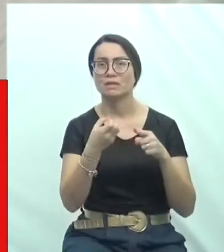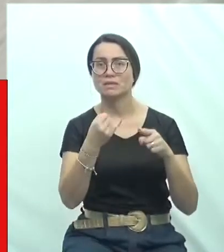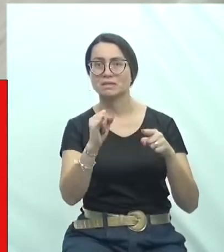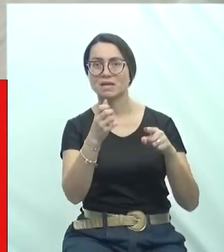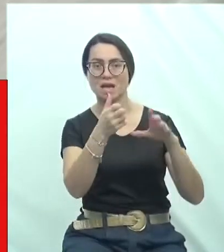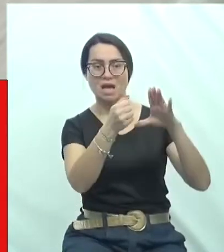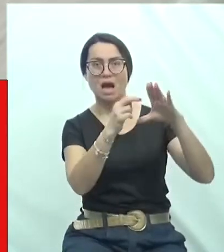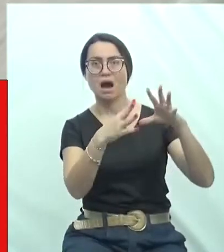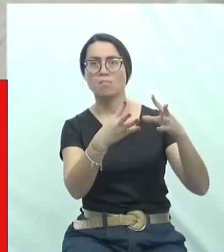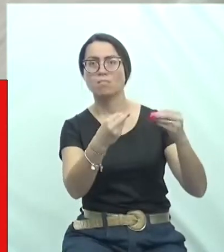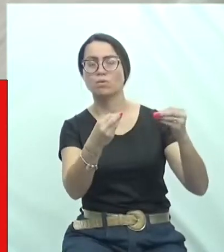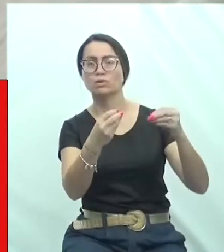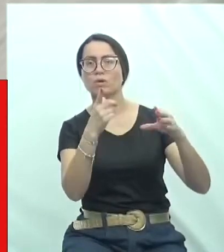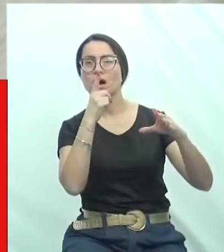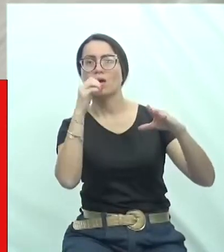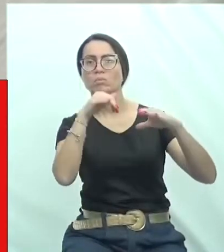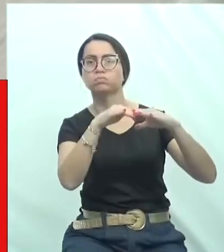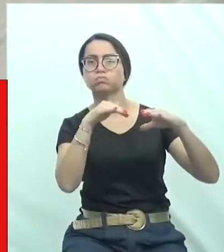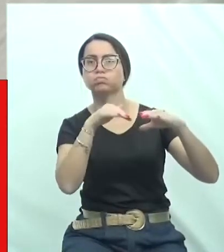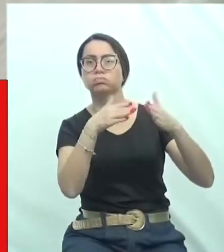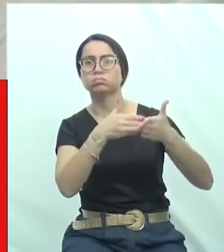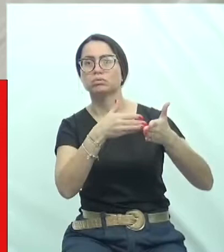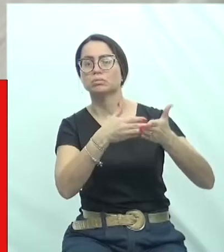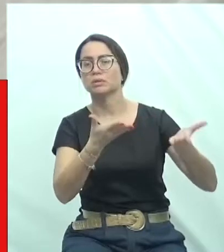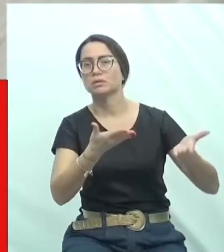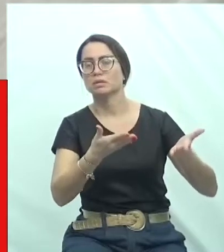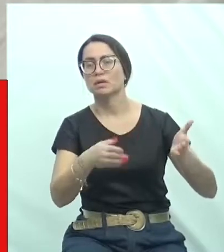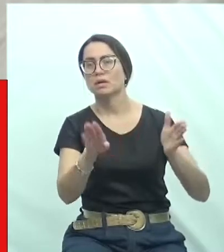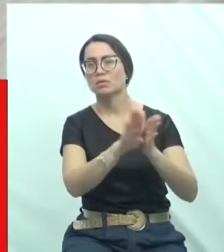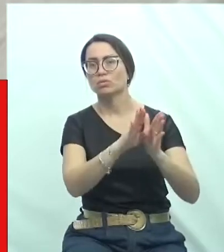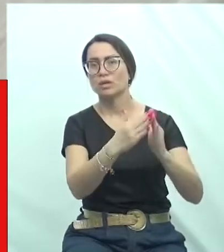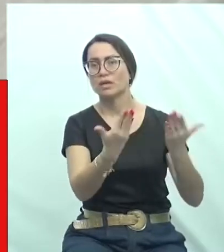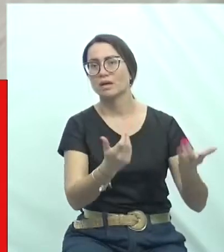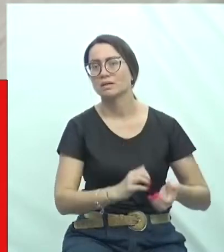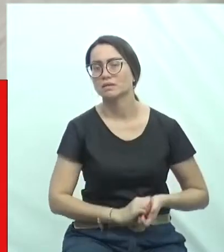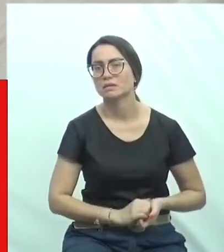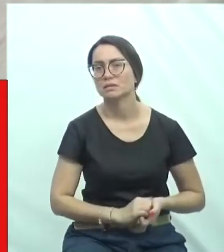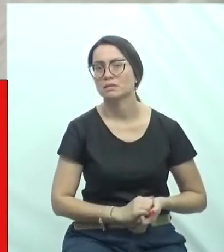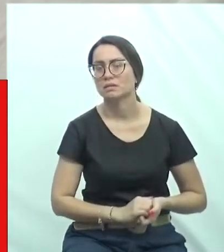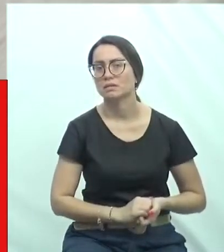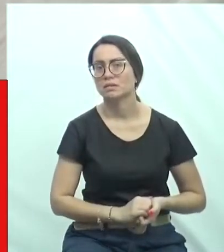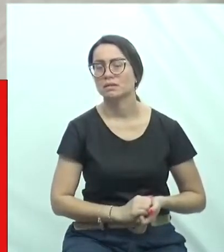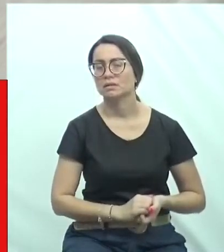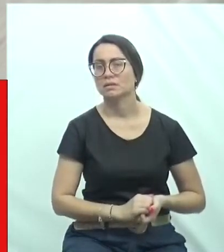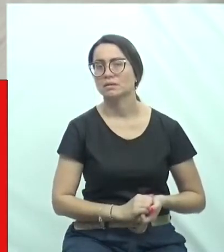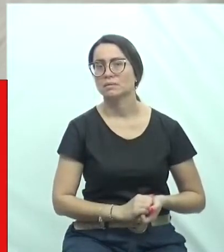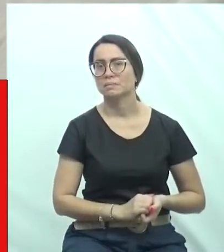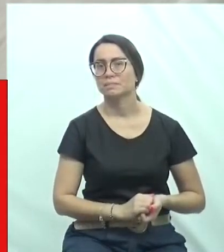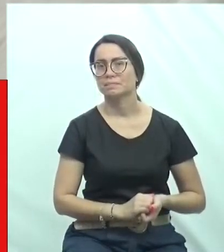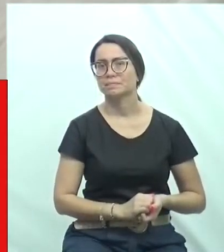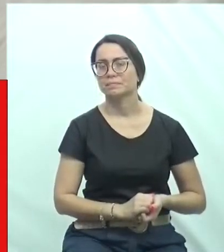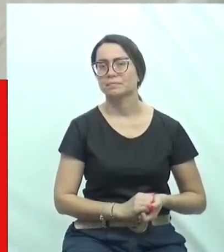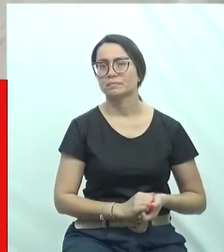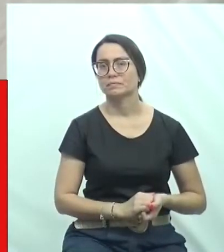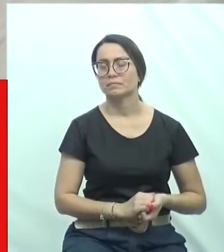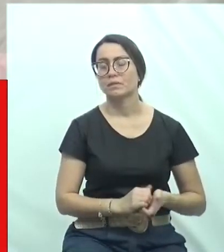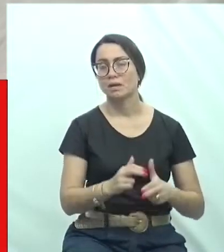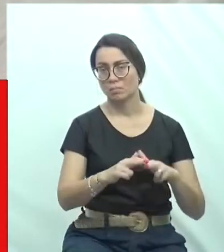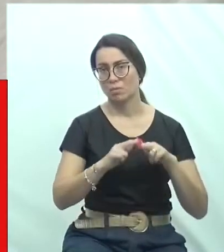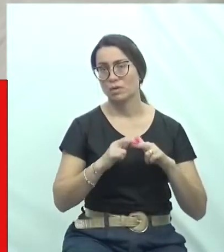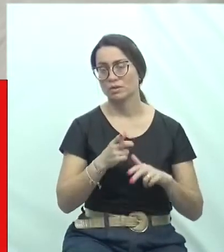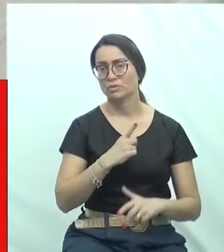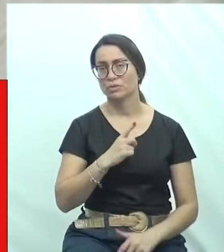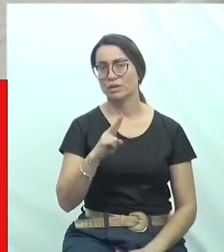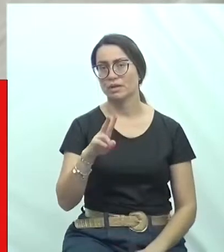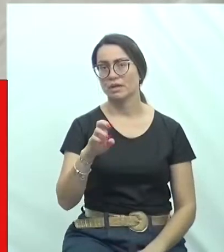chega nem no cliente, tá? Eu não consigo abastecer vocês com o ar na rede. Por isso que tem a ventosa, para ela não